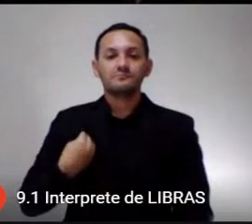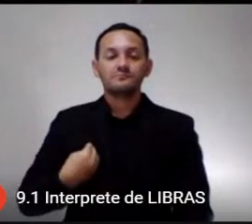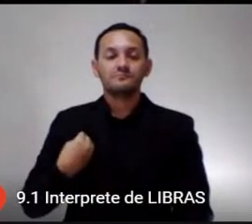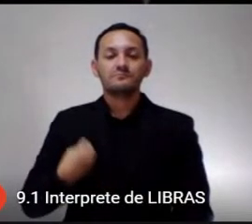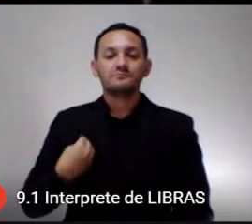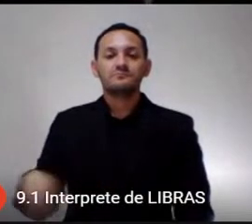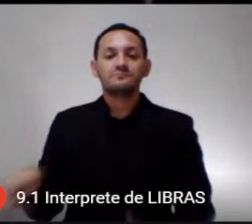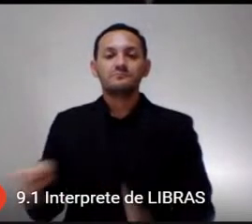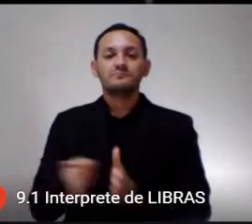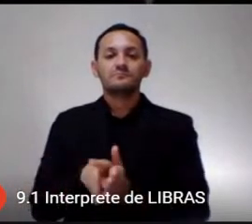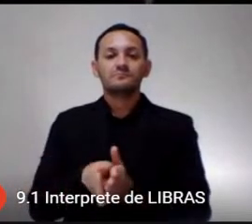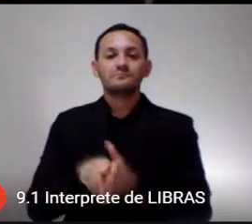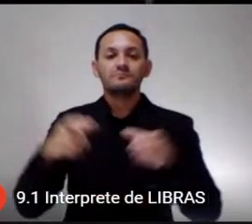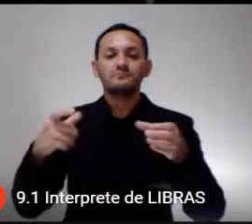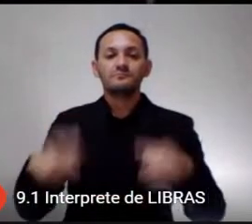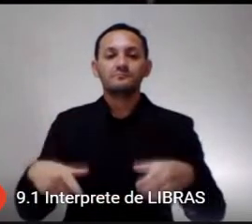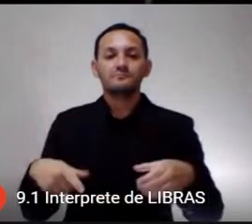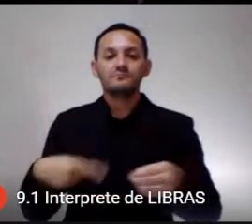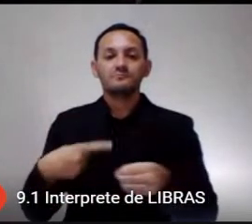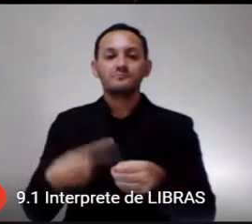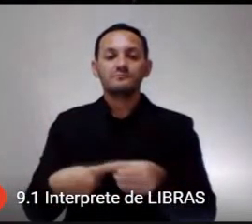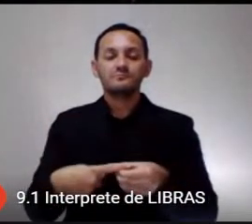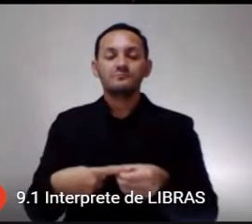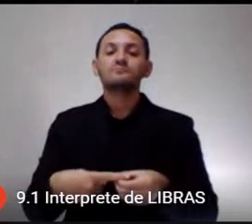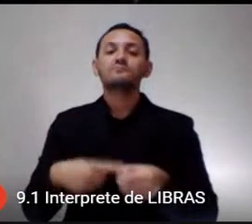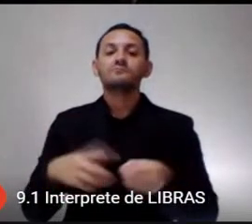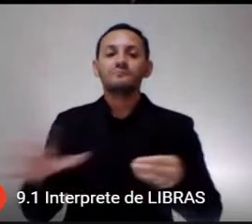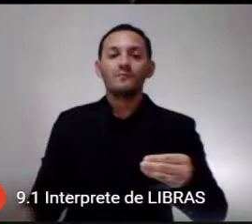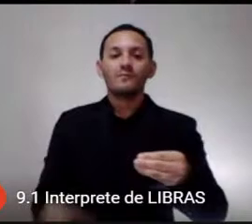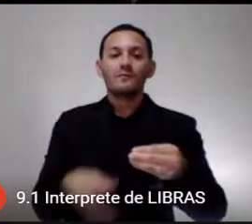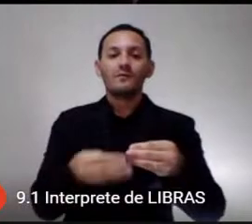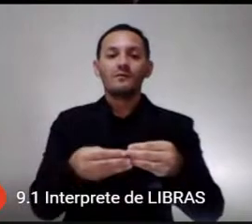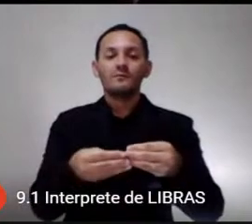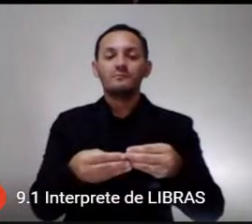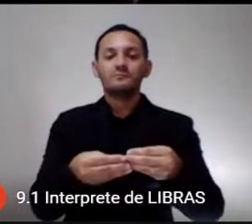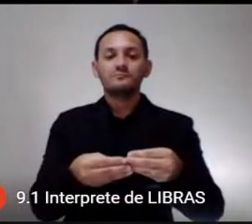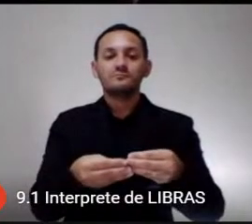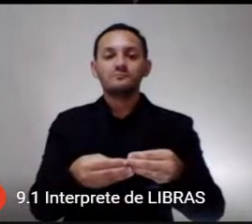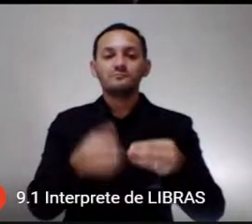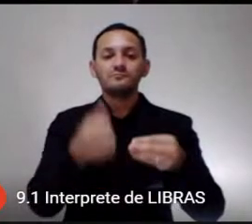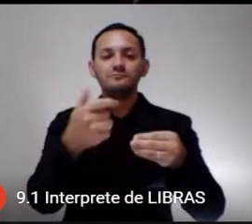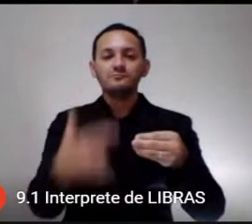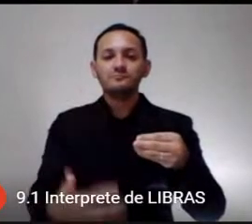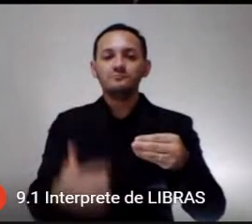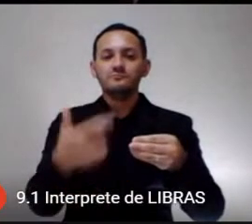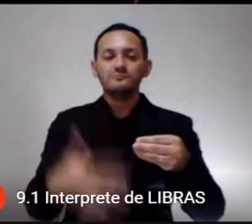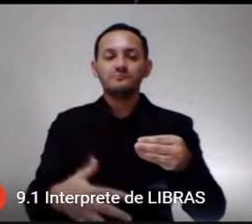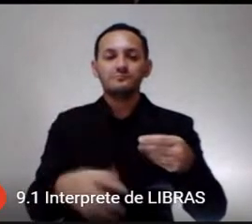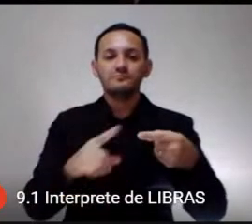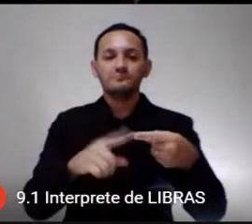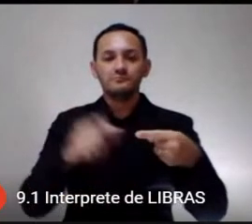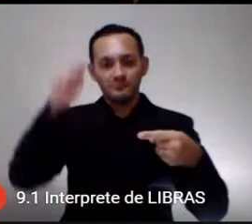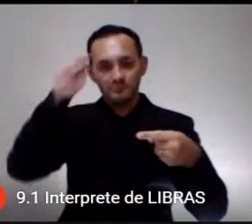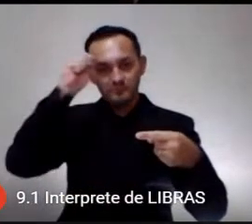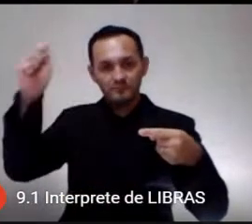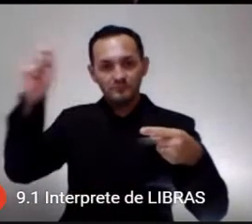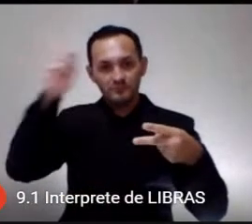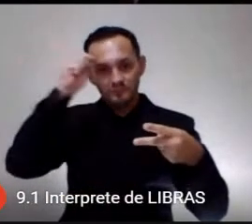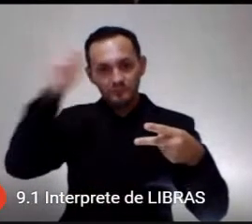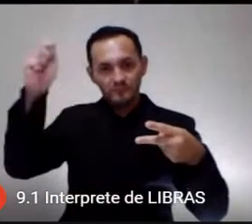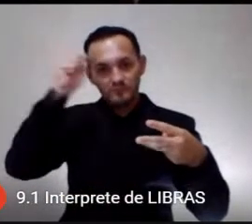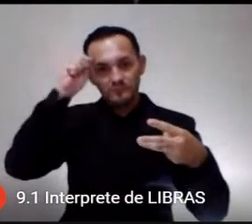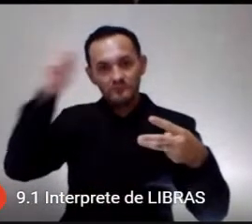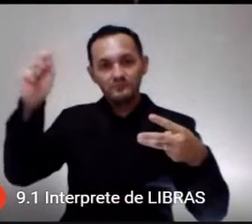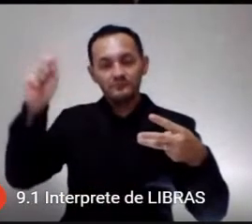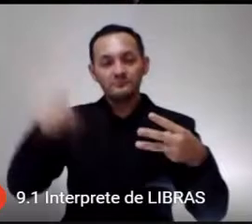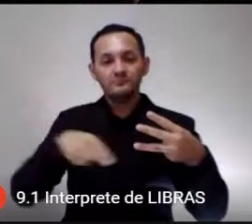plena. Cito doutrina de José Jairo Gomes, Marcelo Abelha Rodrigues, cito trecho também